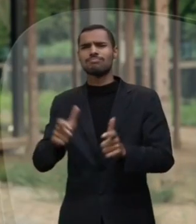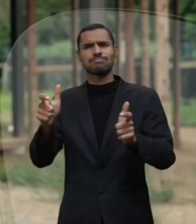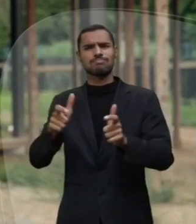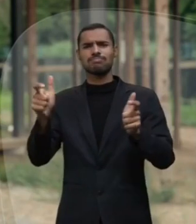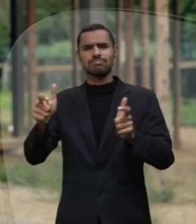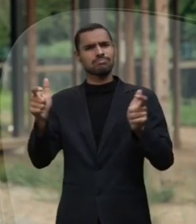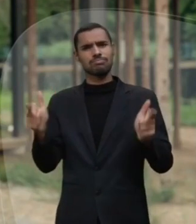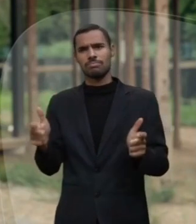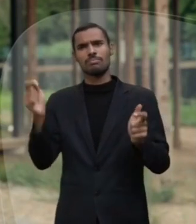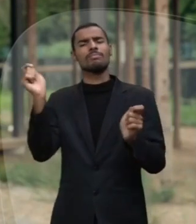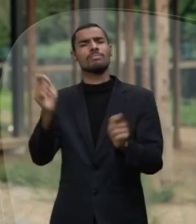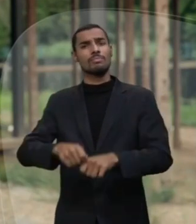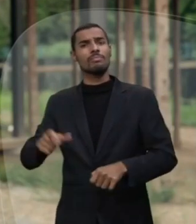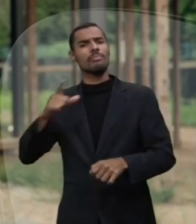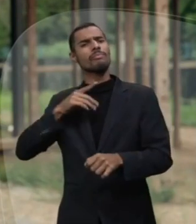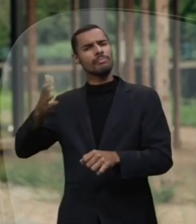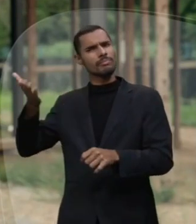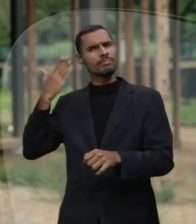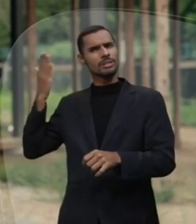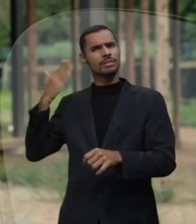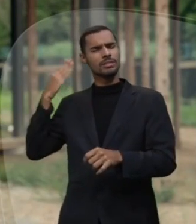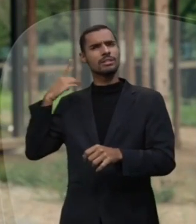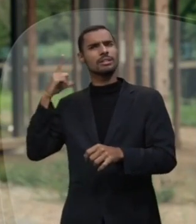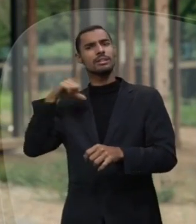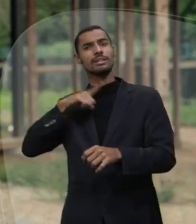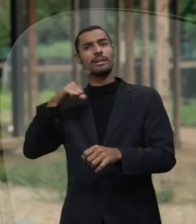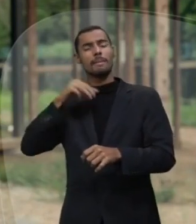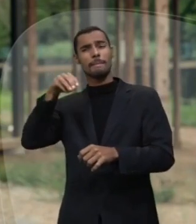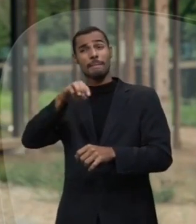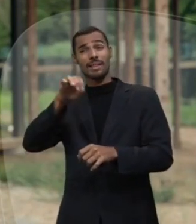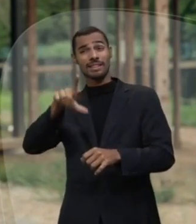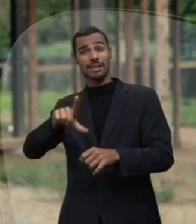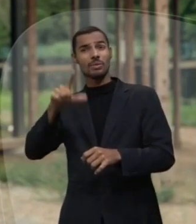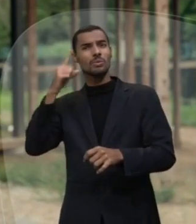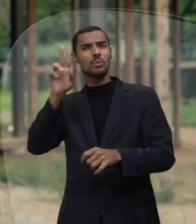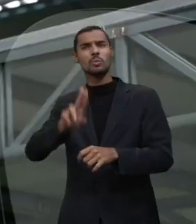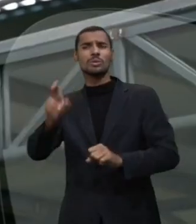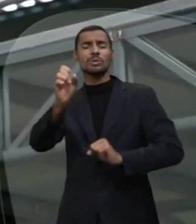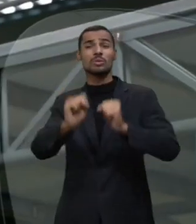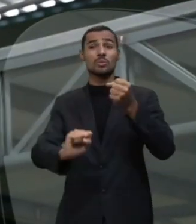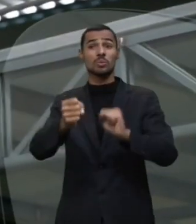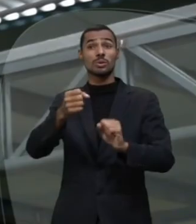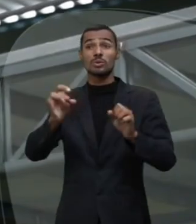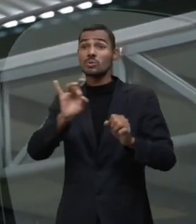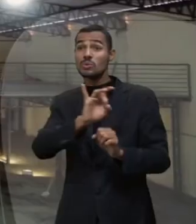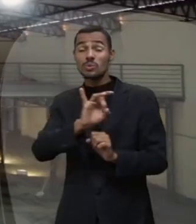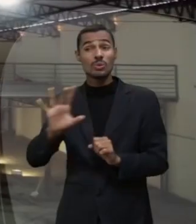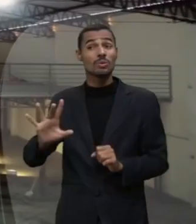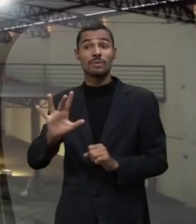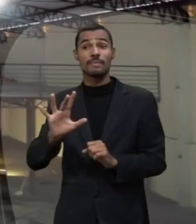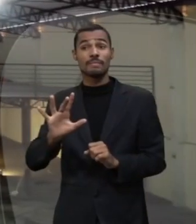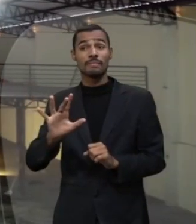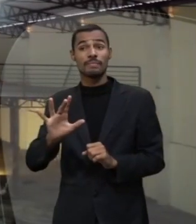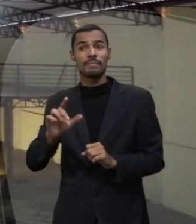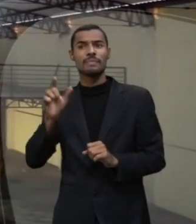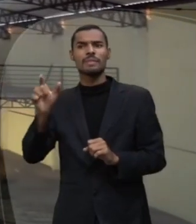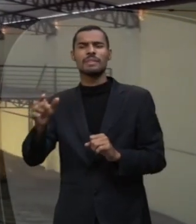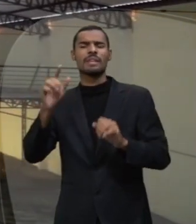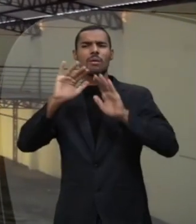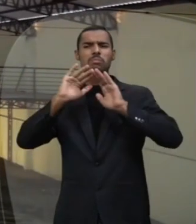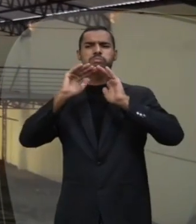crescente. Há anos atrás, a estrutura metálica no Brasil era usada só na indústria.